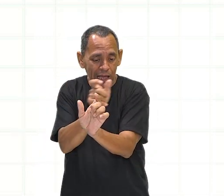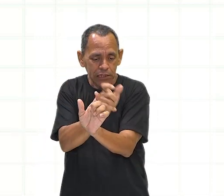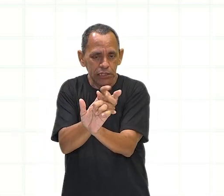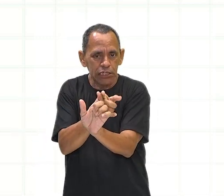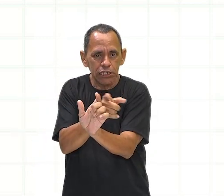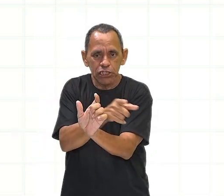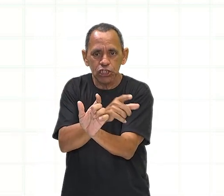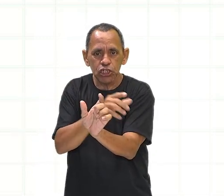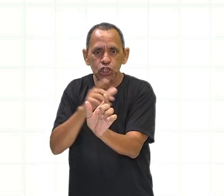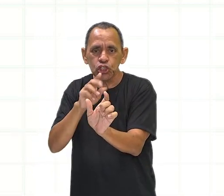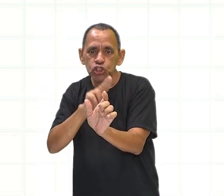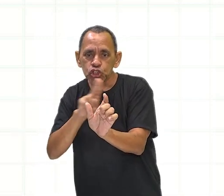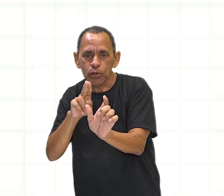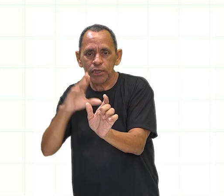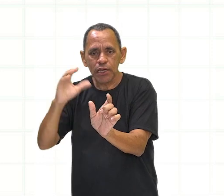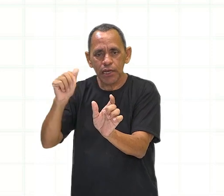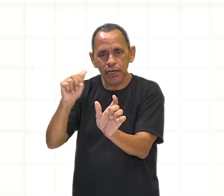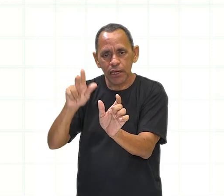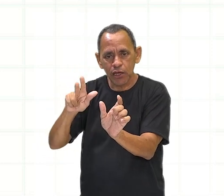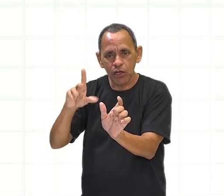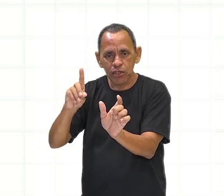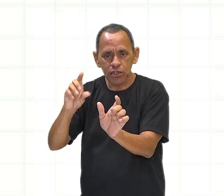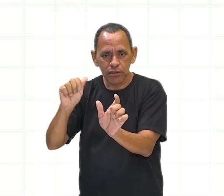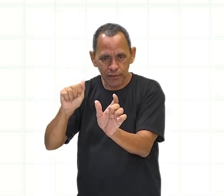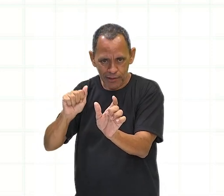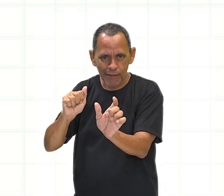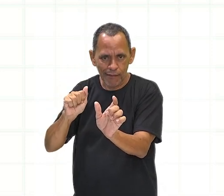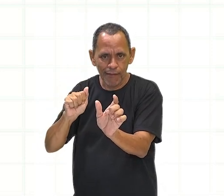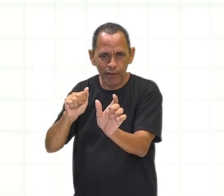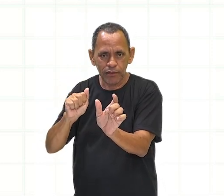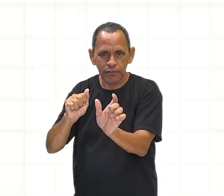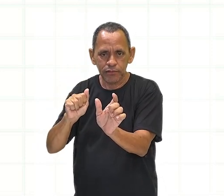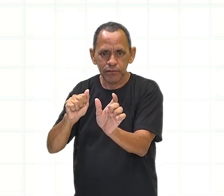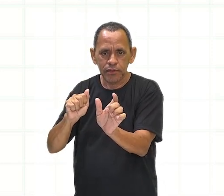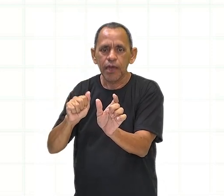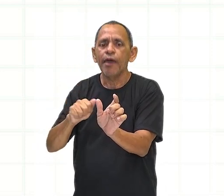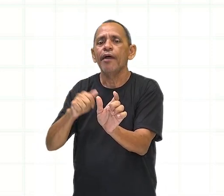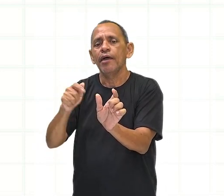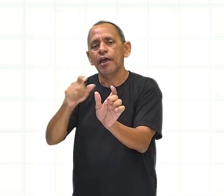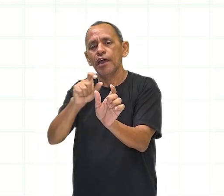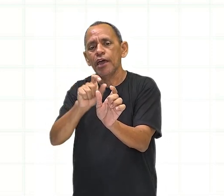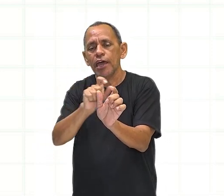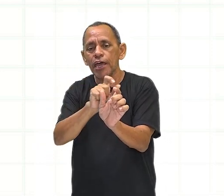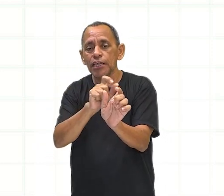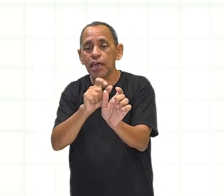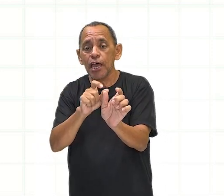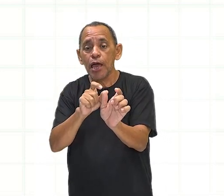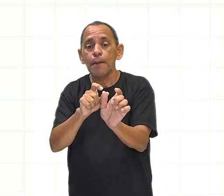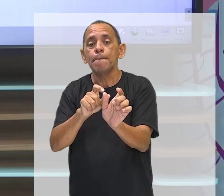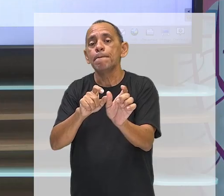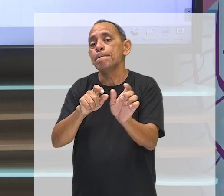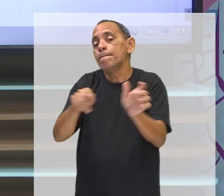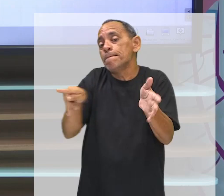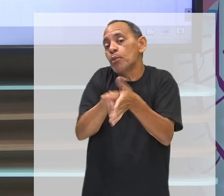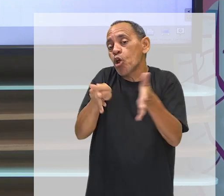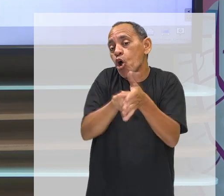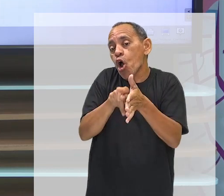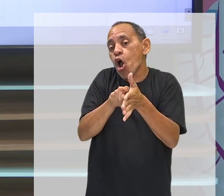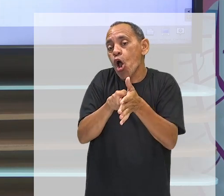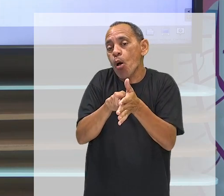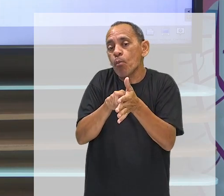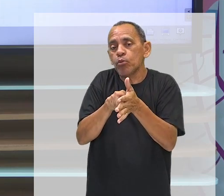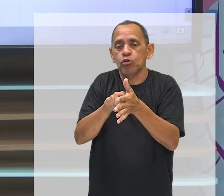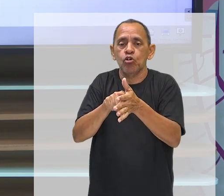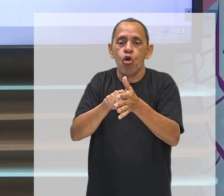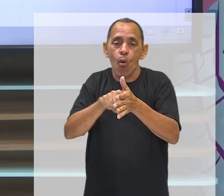gente observa como está organizado ali o sistema reprodutor masculino, mais especificamente nessa célula que é o espermatozoide.